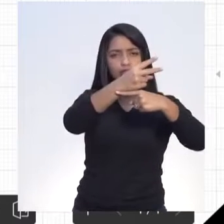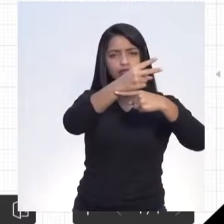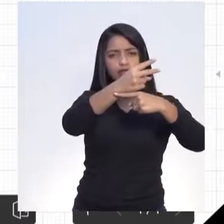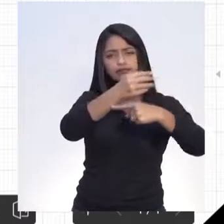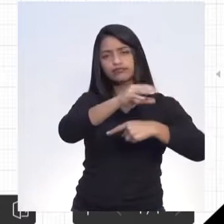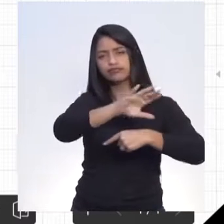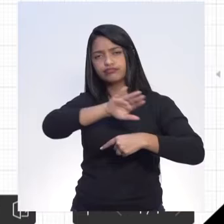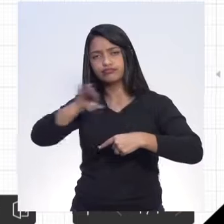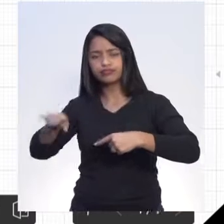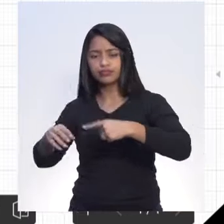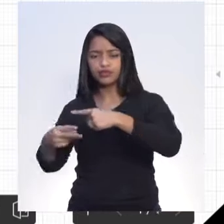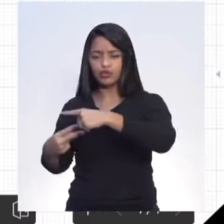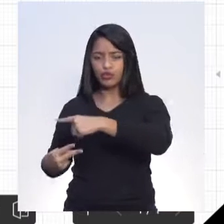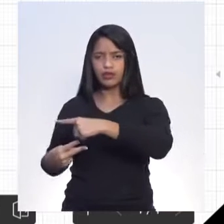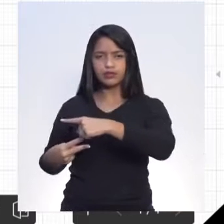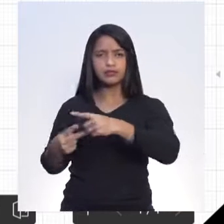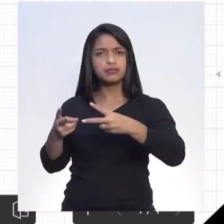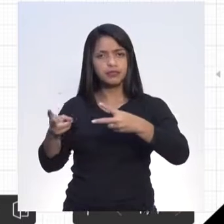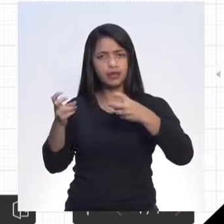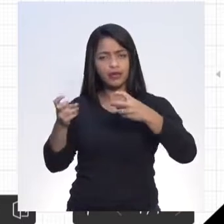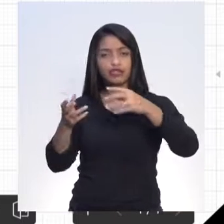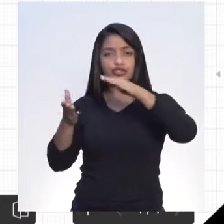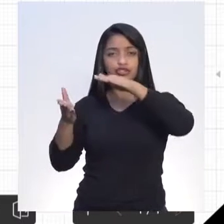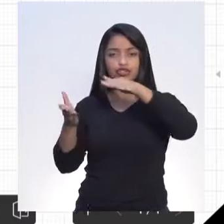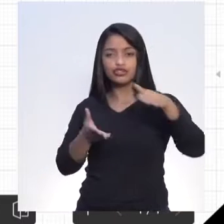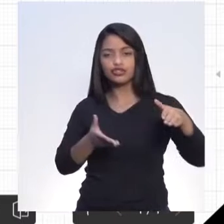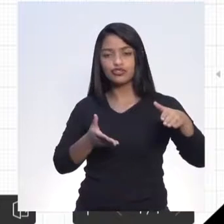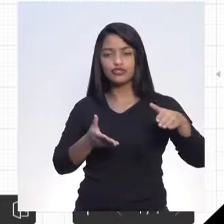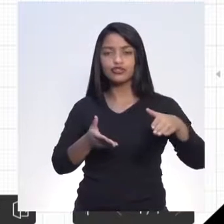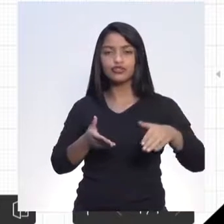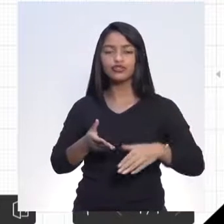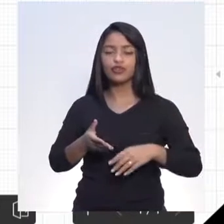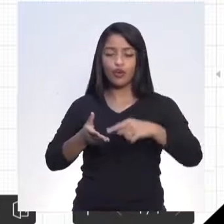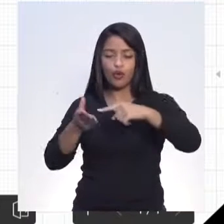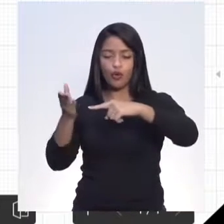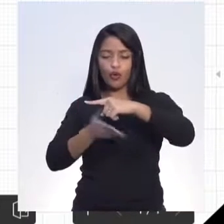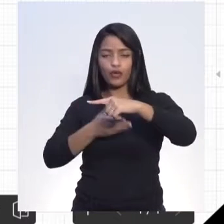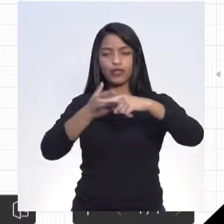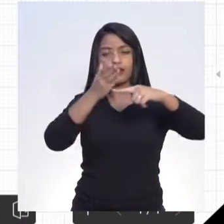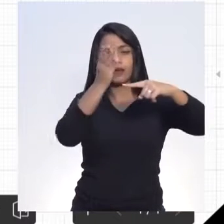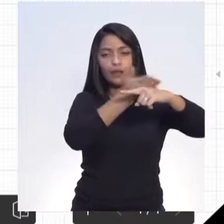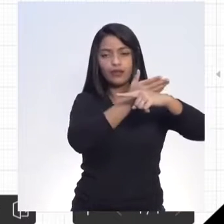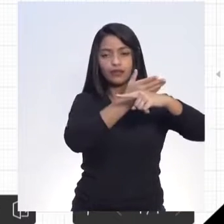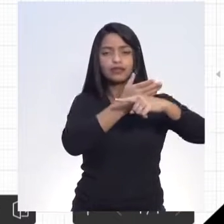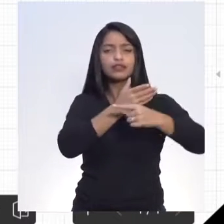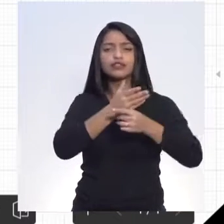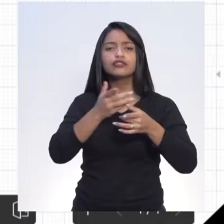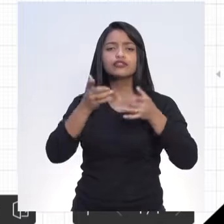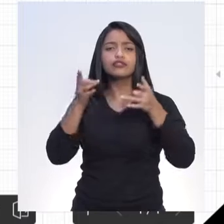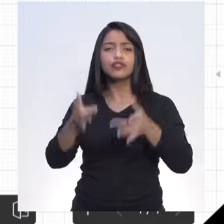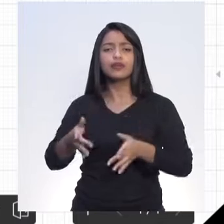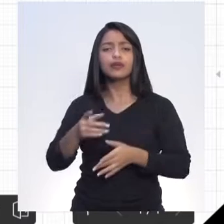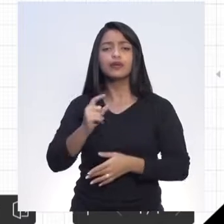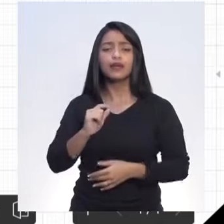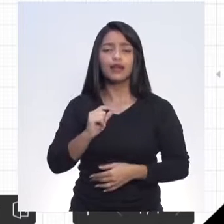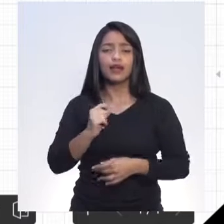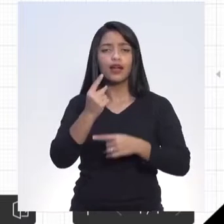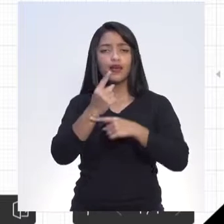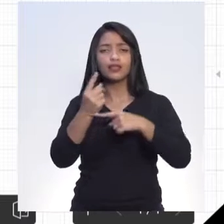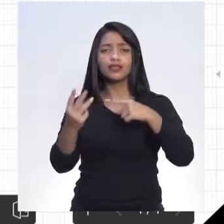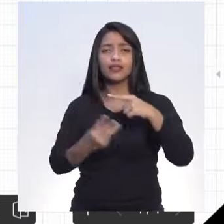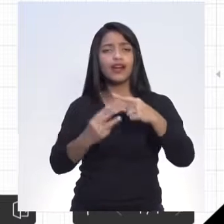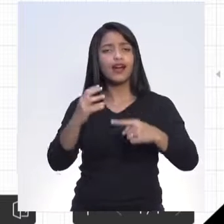2? Então, a gente cancela, não é assim? Sim. O que me sobra? 1/3. Rápido